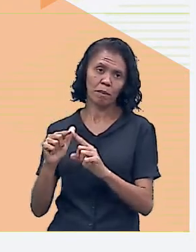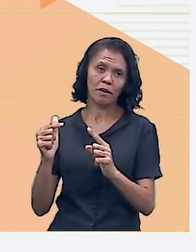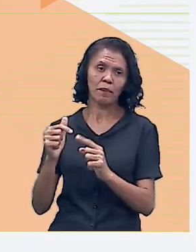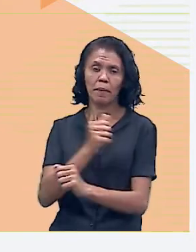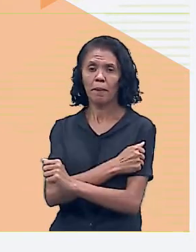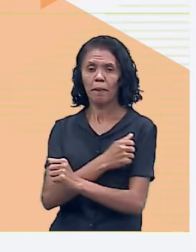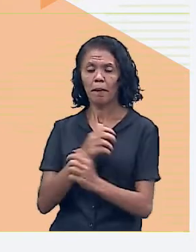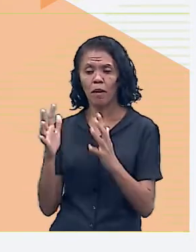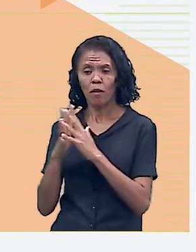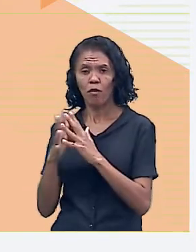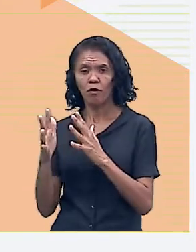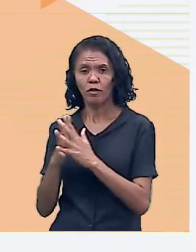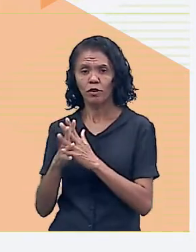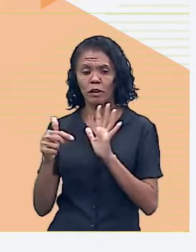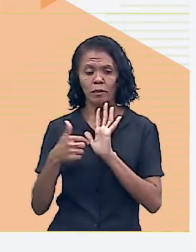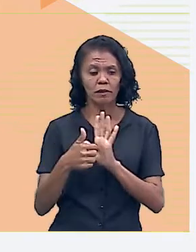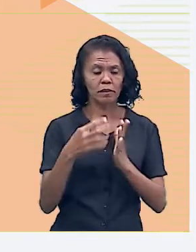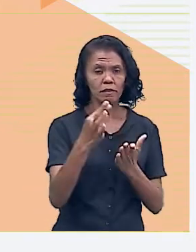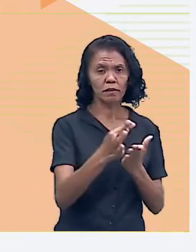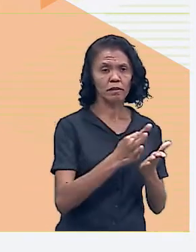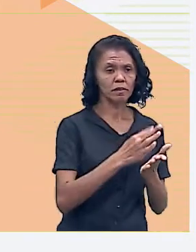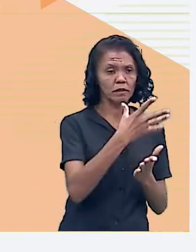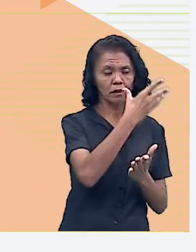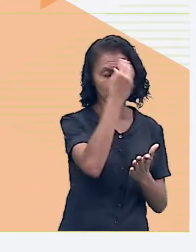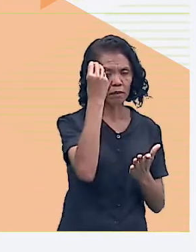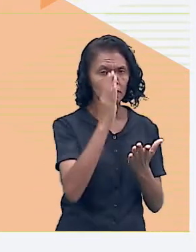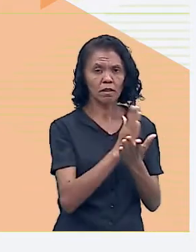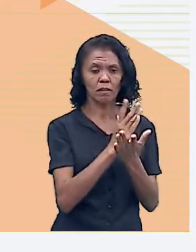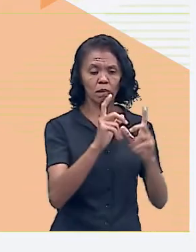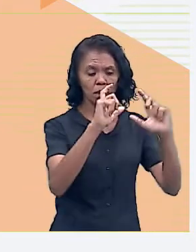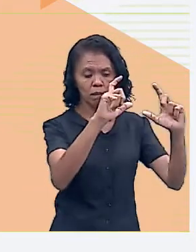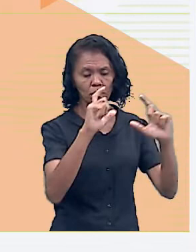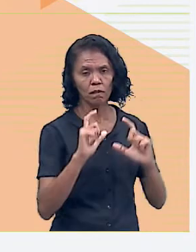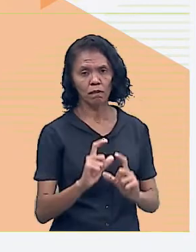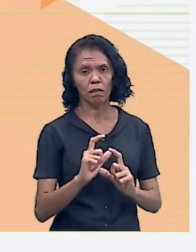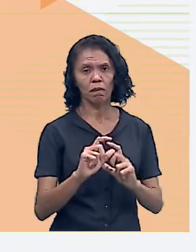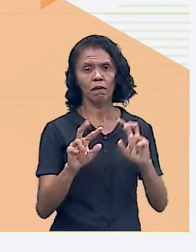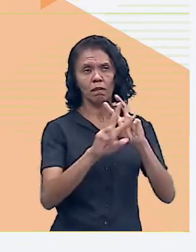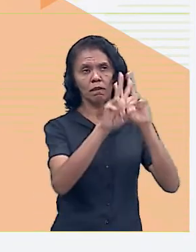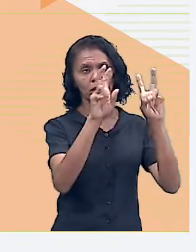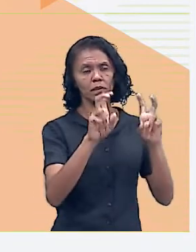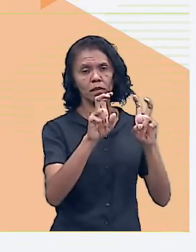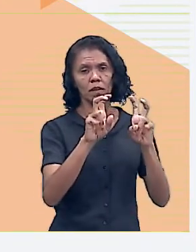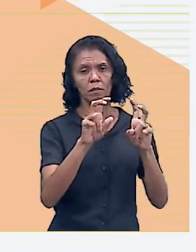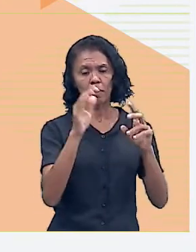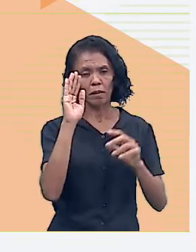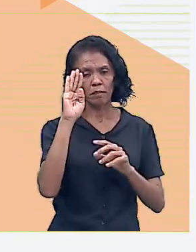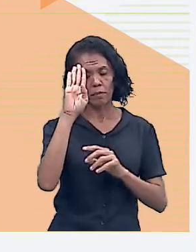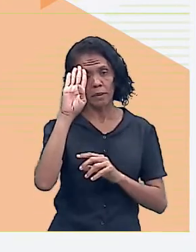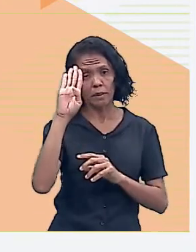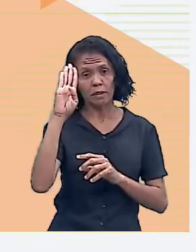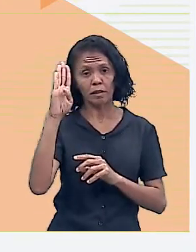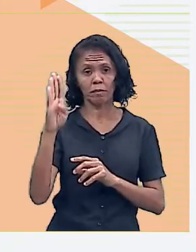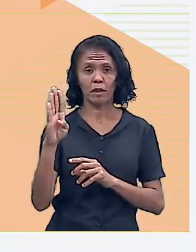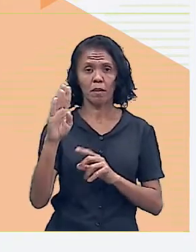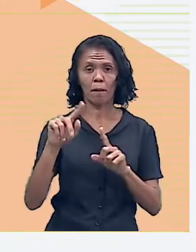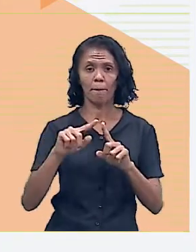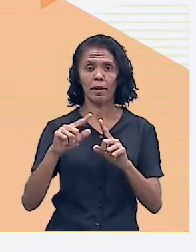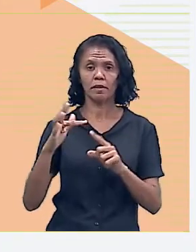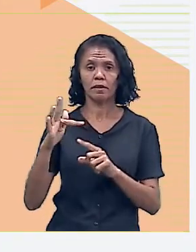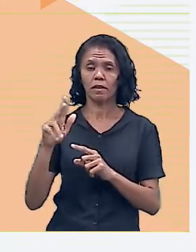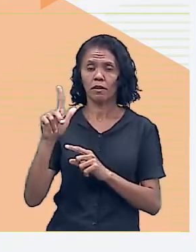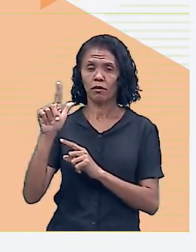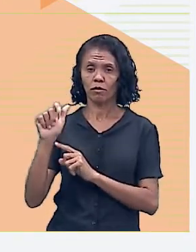relação aquilo que ele deve apresentar no texto e esquecerem alguns parágrafos de abordar o tema central e ele pode tangenciar mas a fuga não